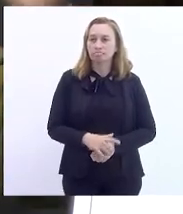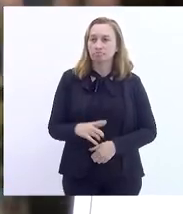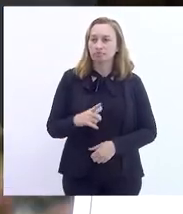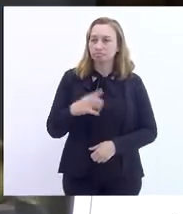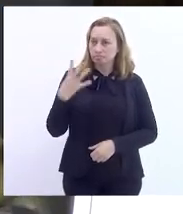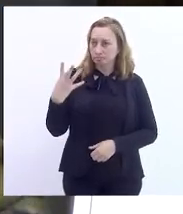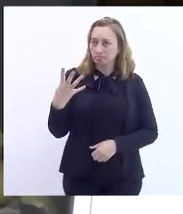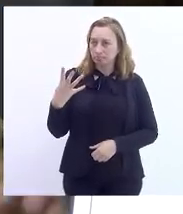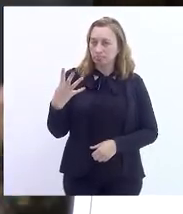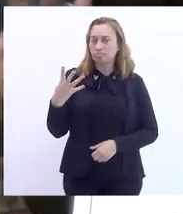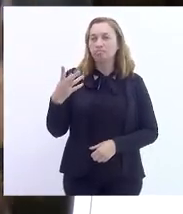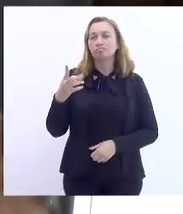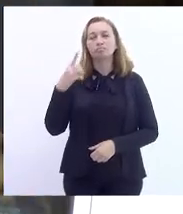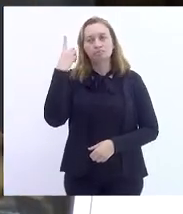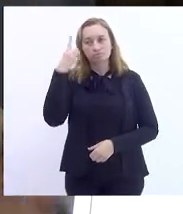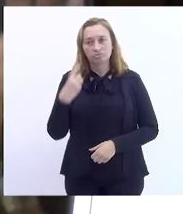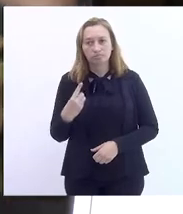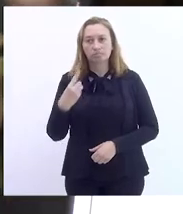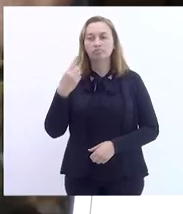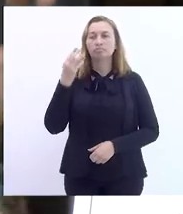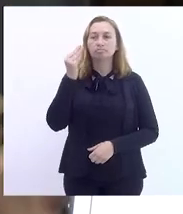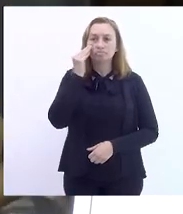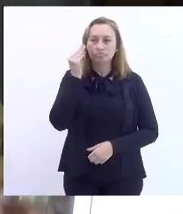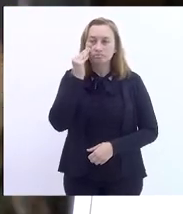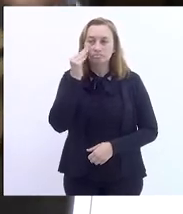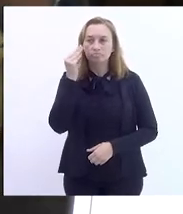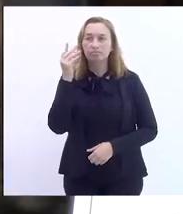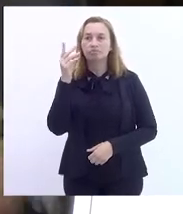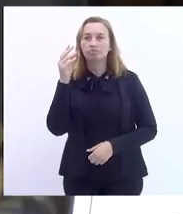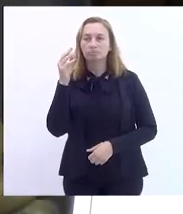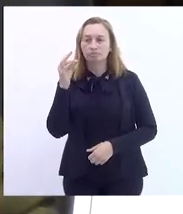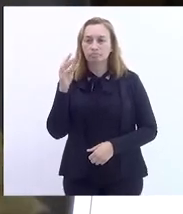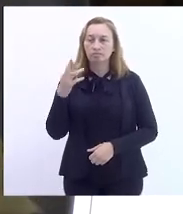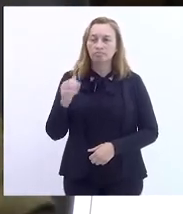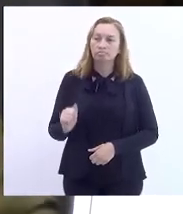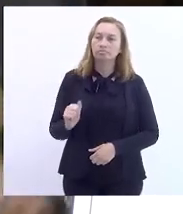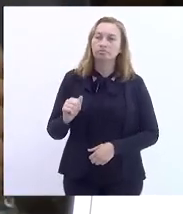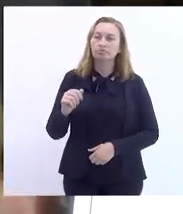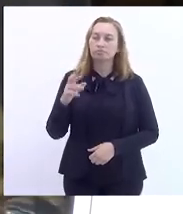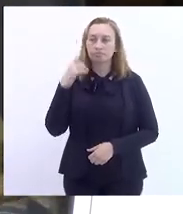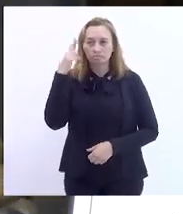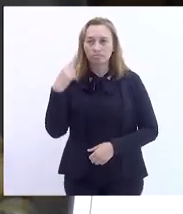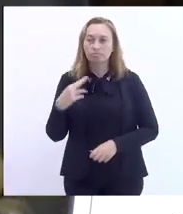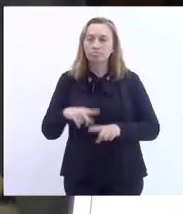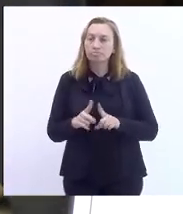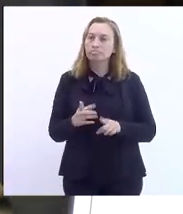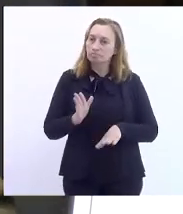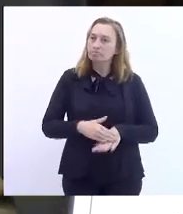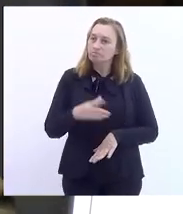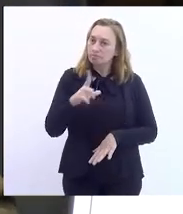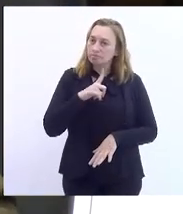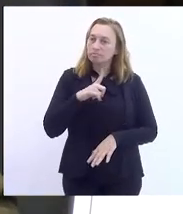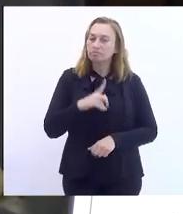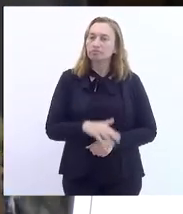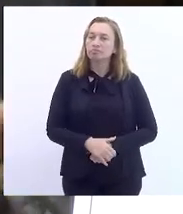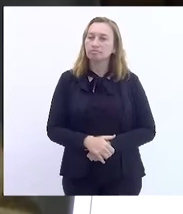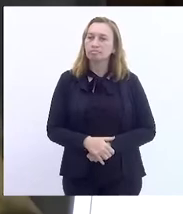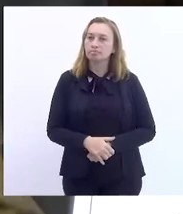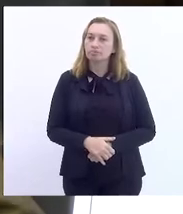né Dani Monteiro Mônica Francisco taliria petrone Renata sou acho que a gente tenha mais